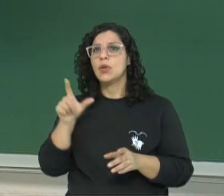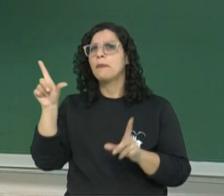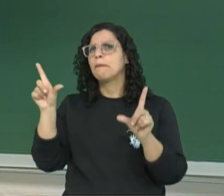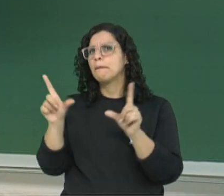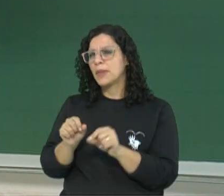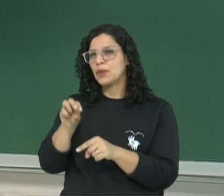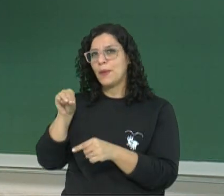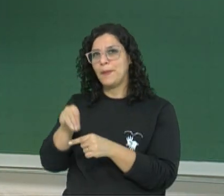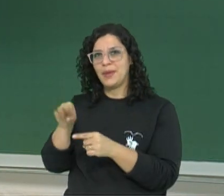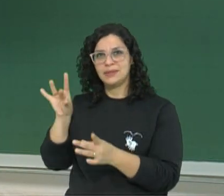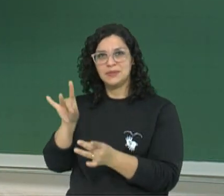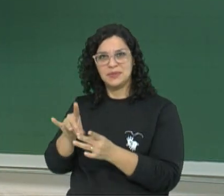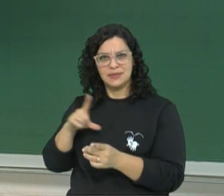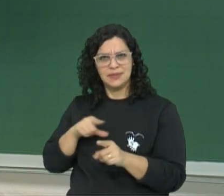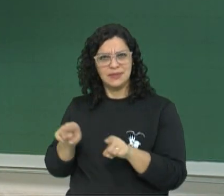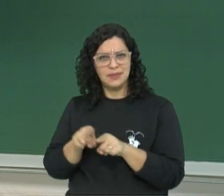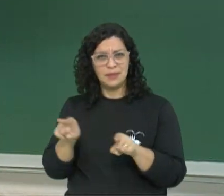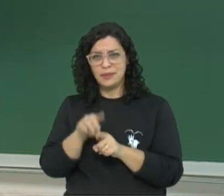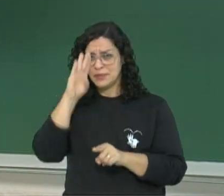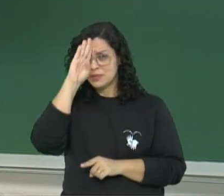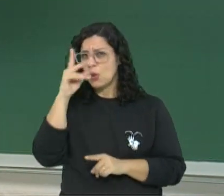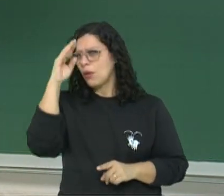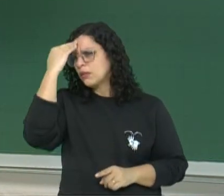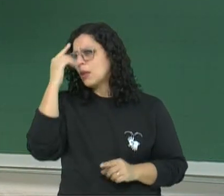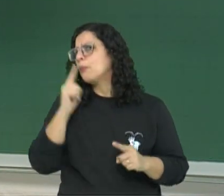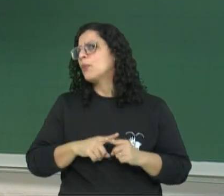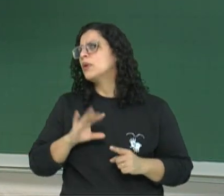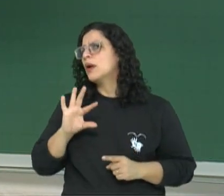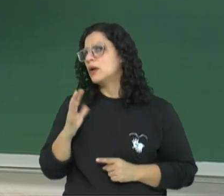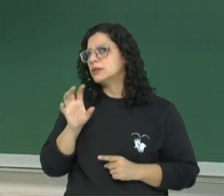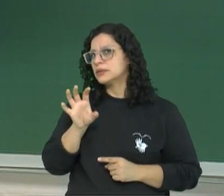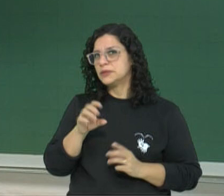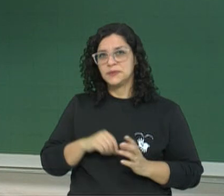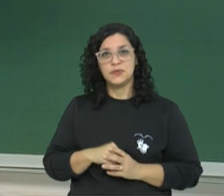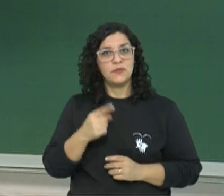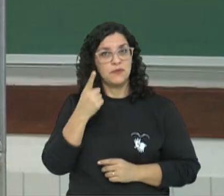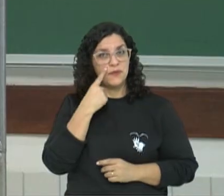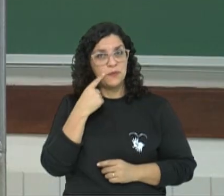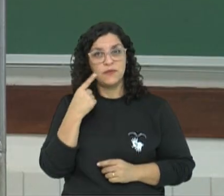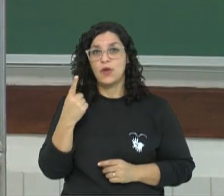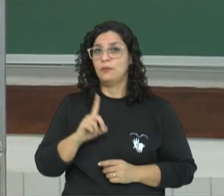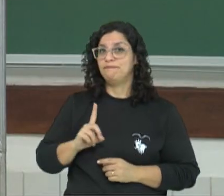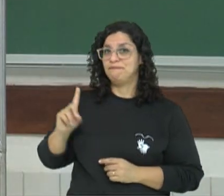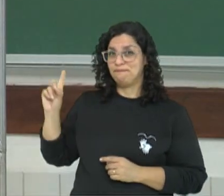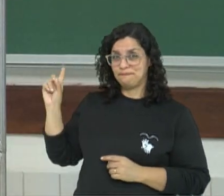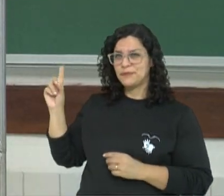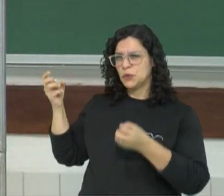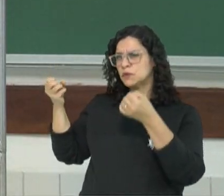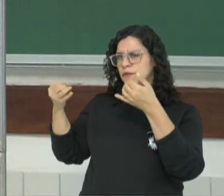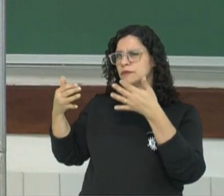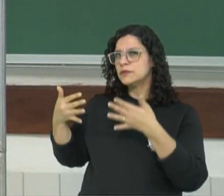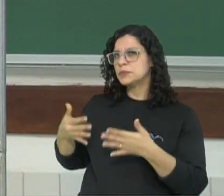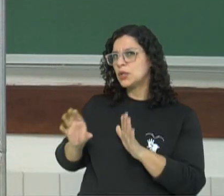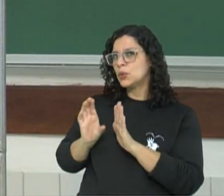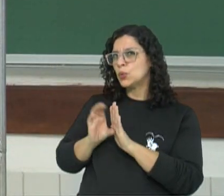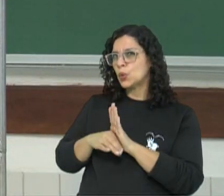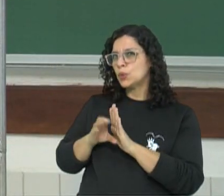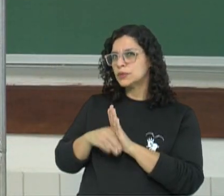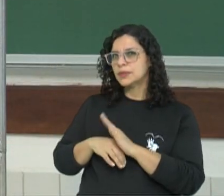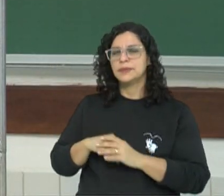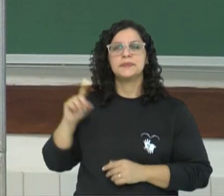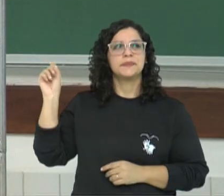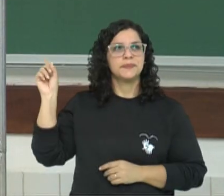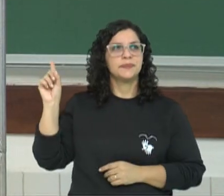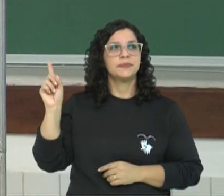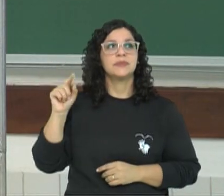menor massa específica? E principalmente entender o porquê disso? Para isso, meus queridos, eu quero que vocês vejam a definição de massa